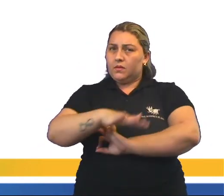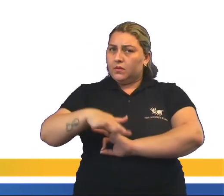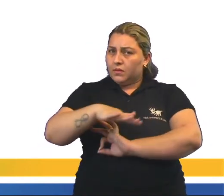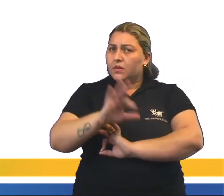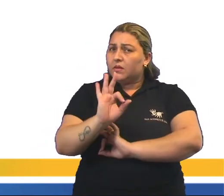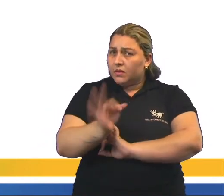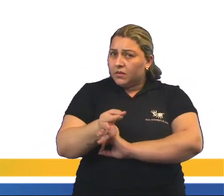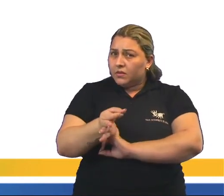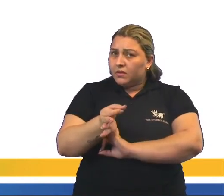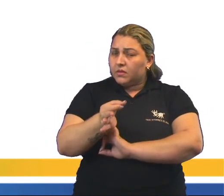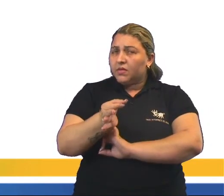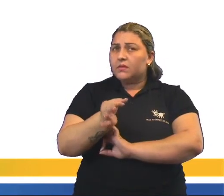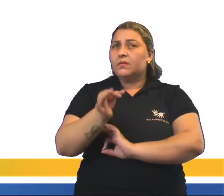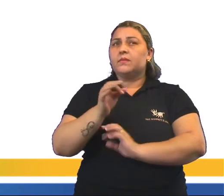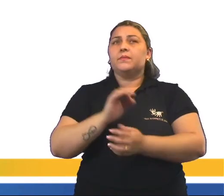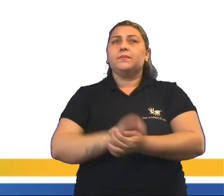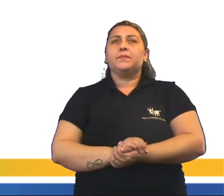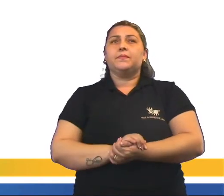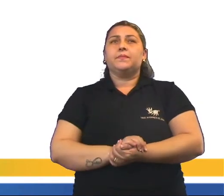organizar a sociedade?